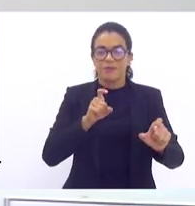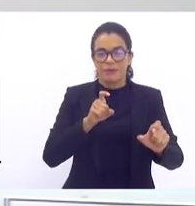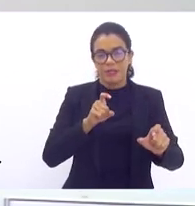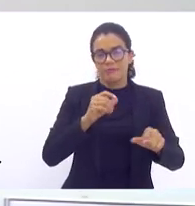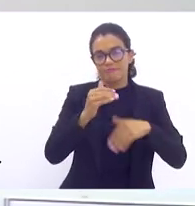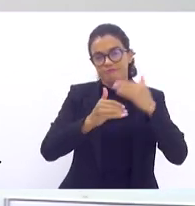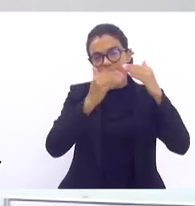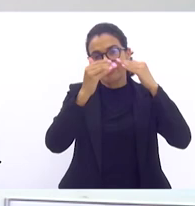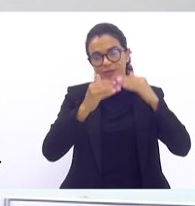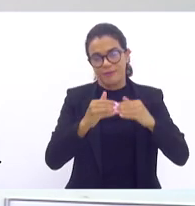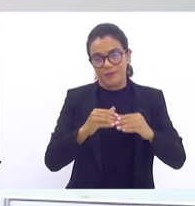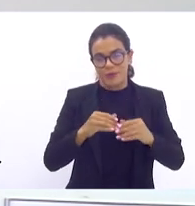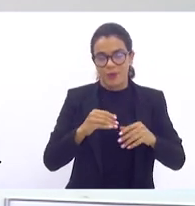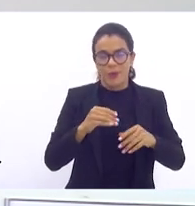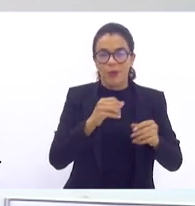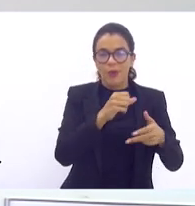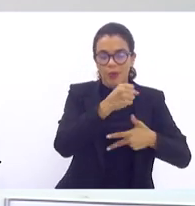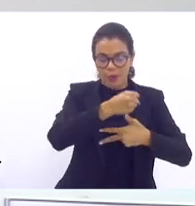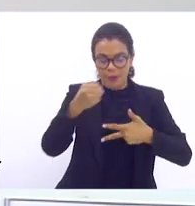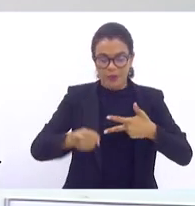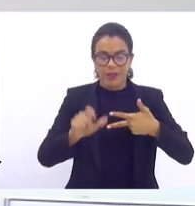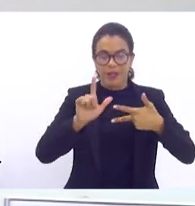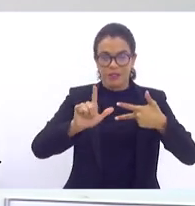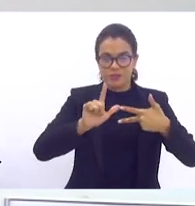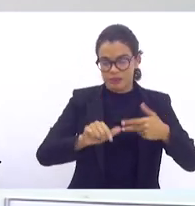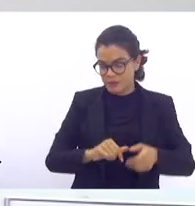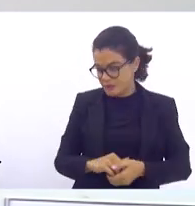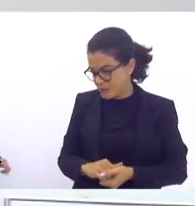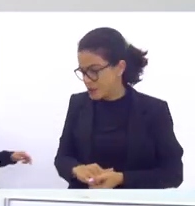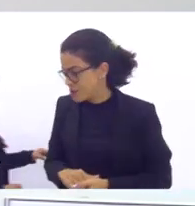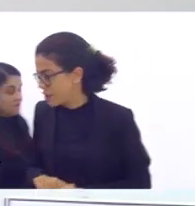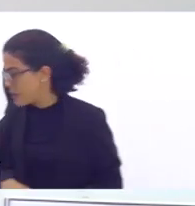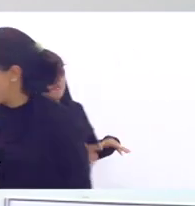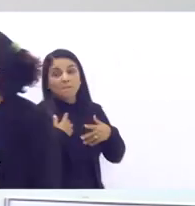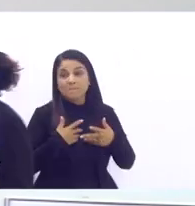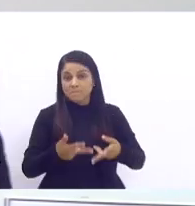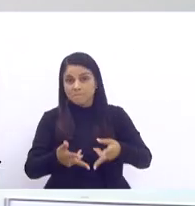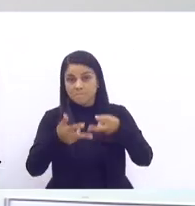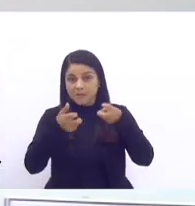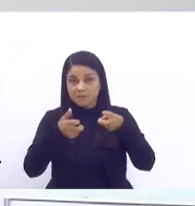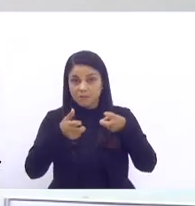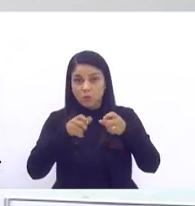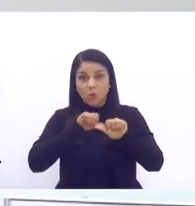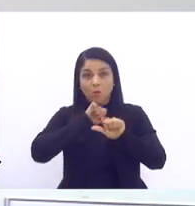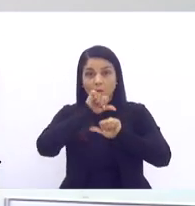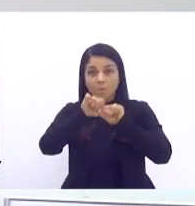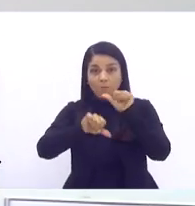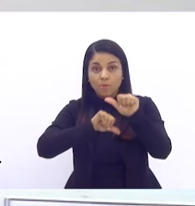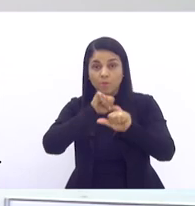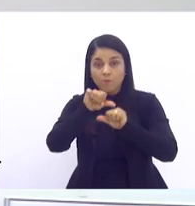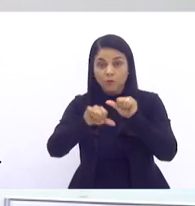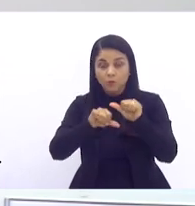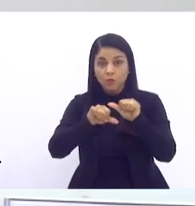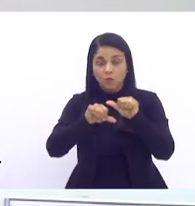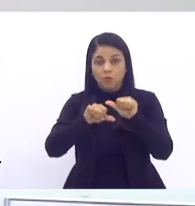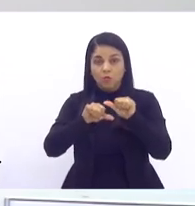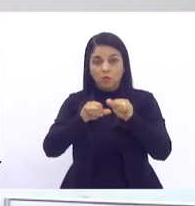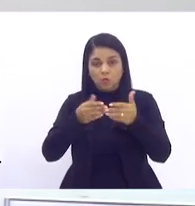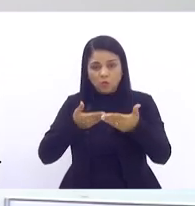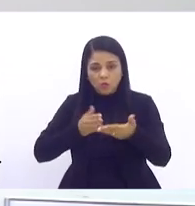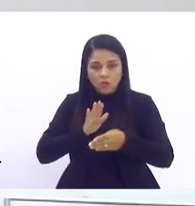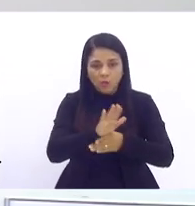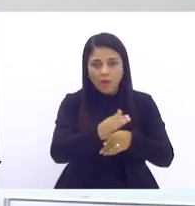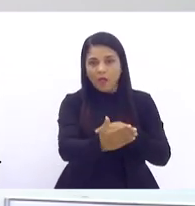construído o poder legislativo aí também viu que mudou a formatação do Toma Lá Dá Cá meu amigo